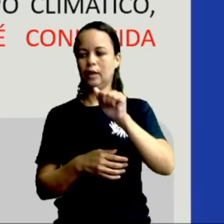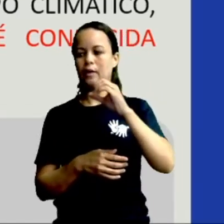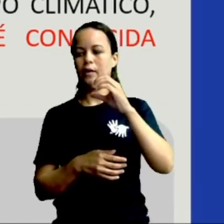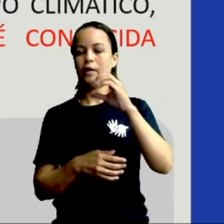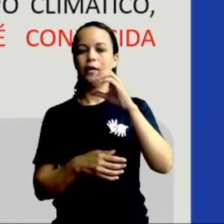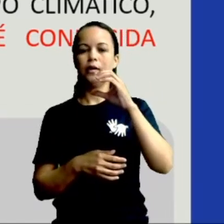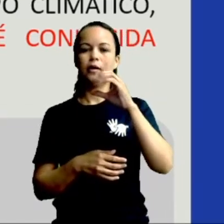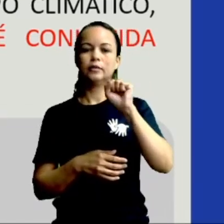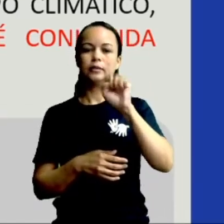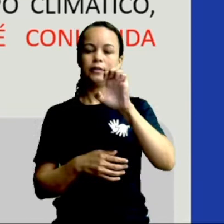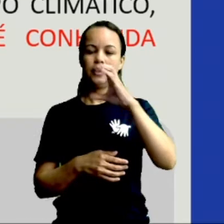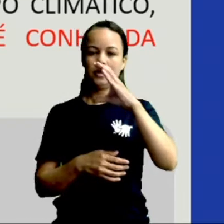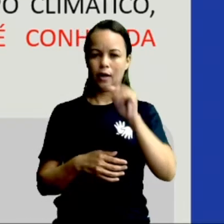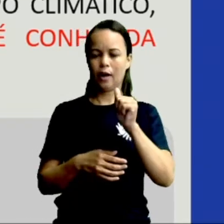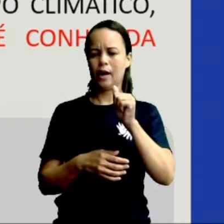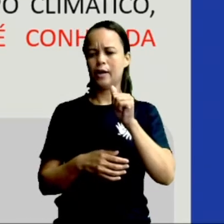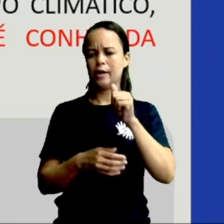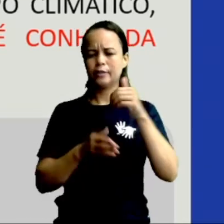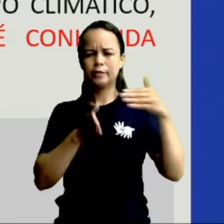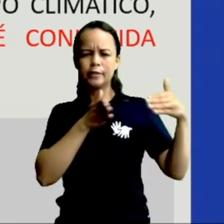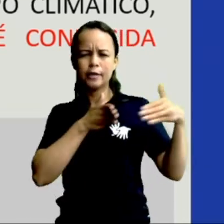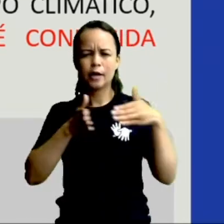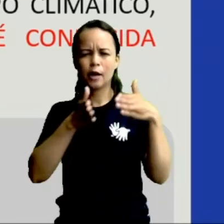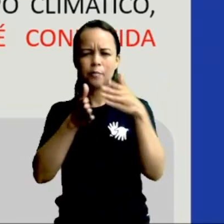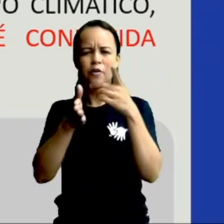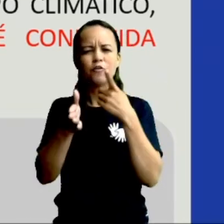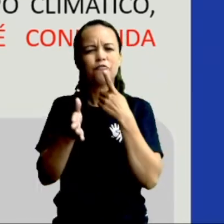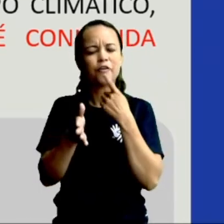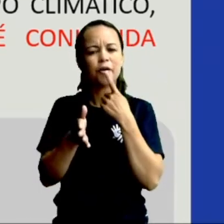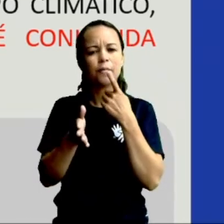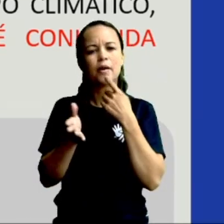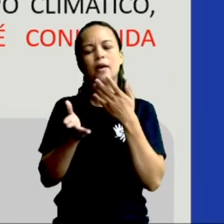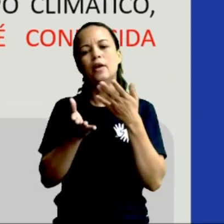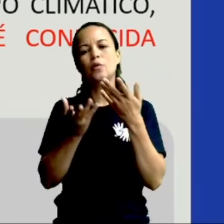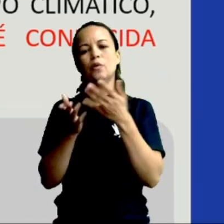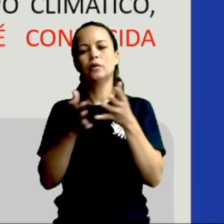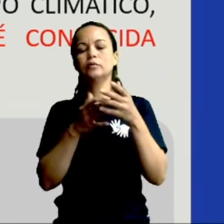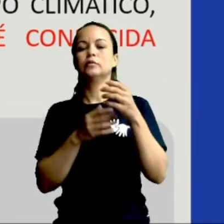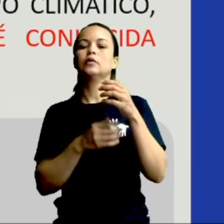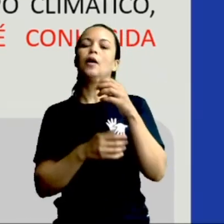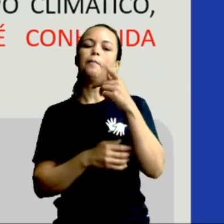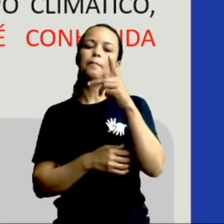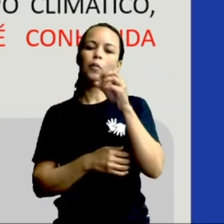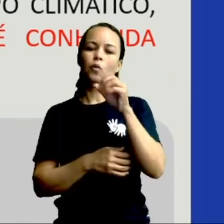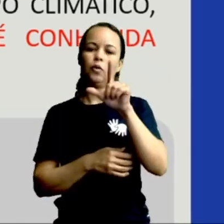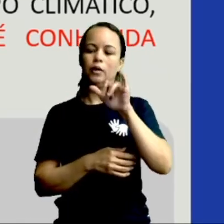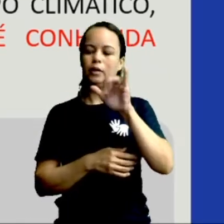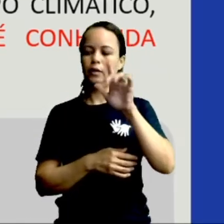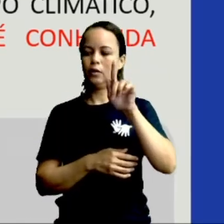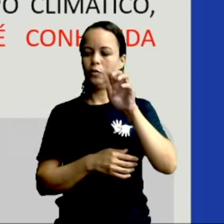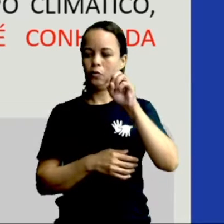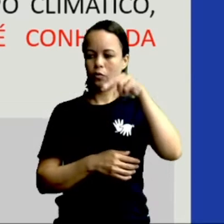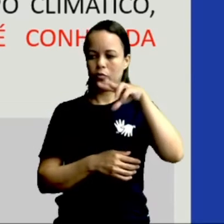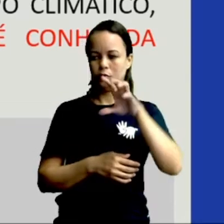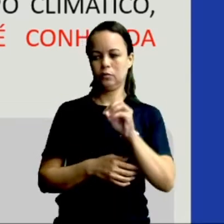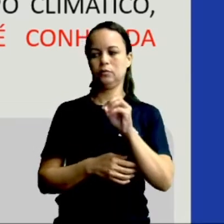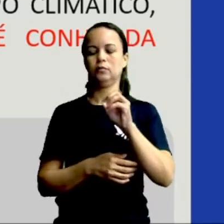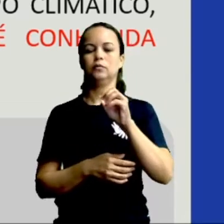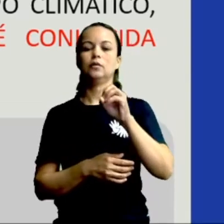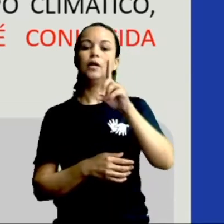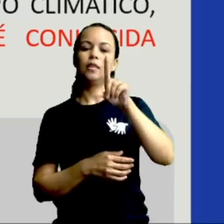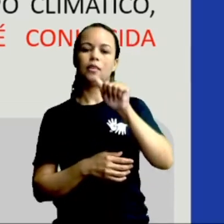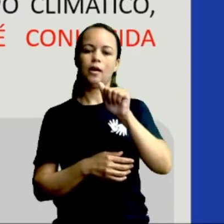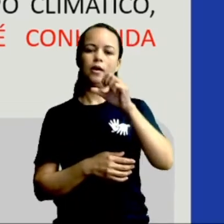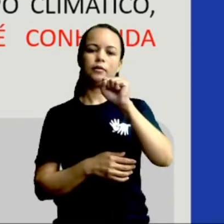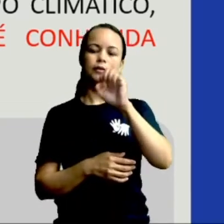esse caminhozinho vermelho, é esse caminho que a gente denomina de polígono da seca, no período de seca, tá